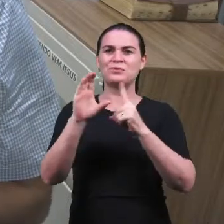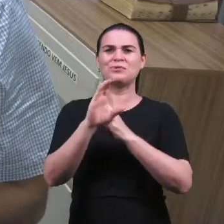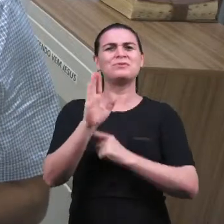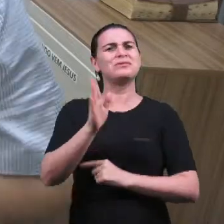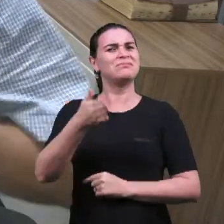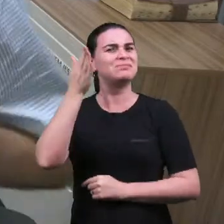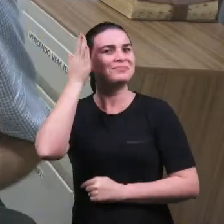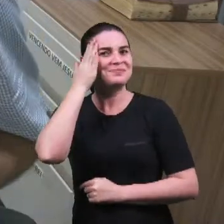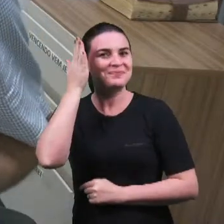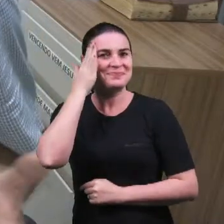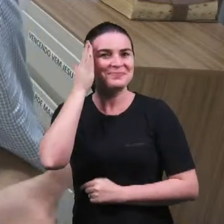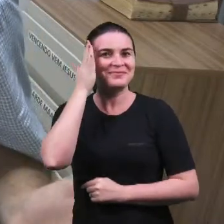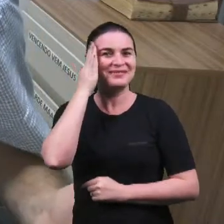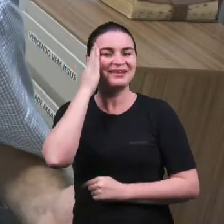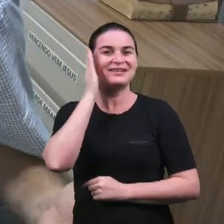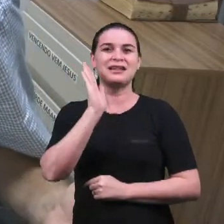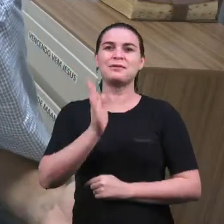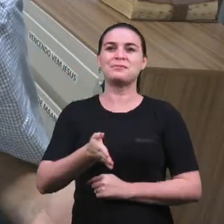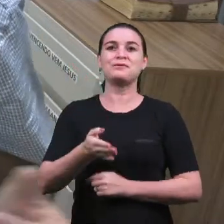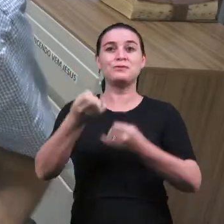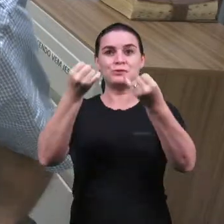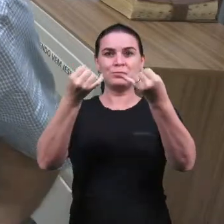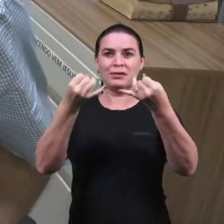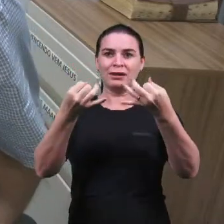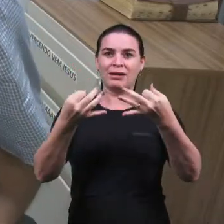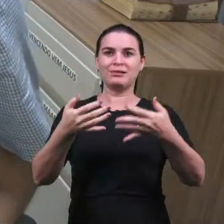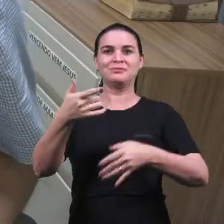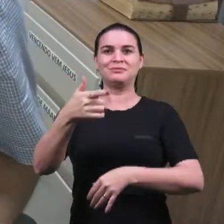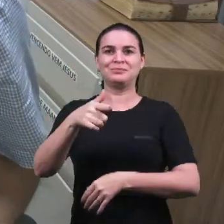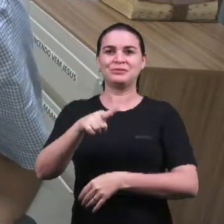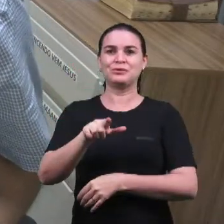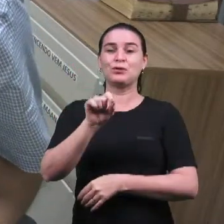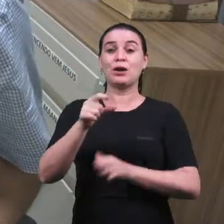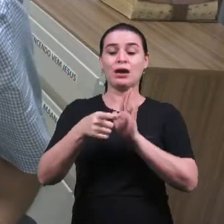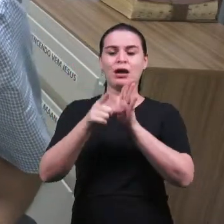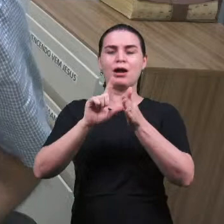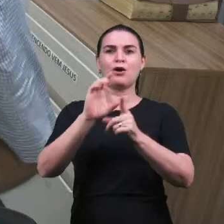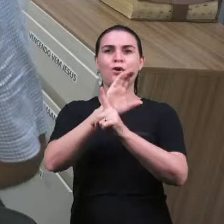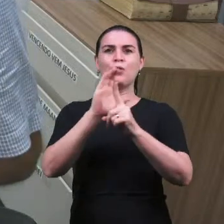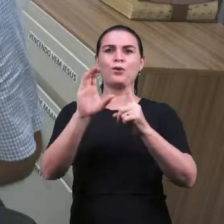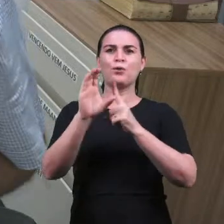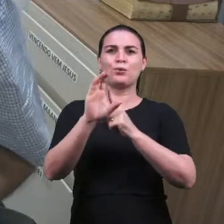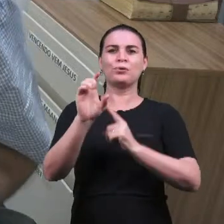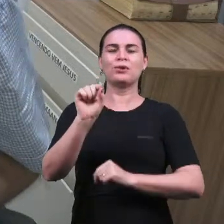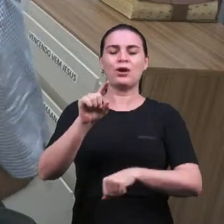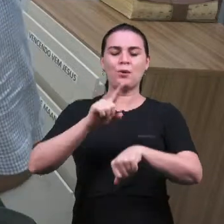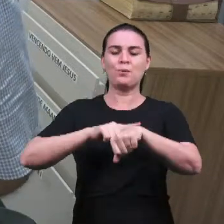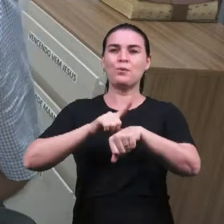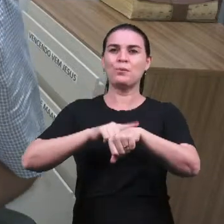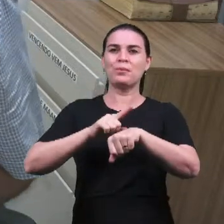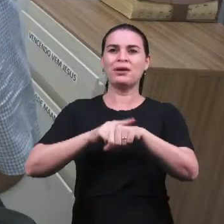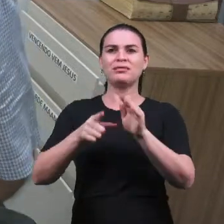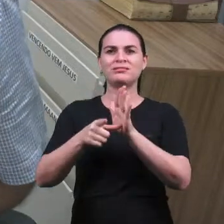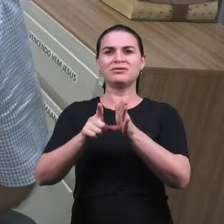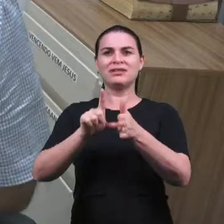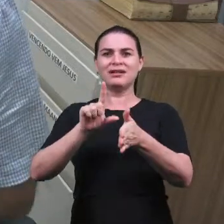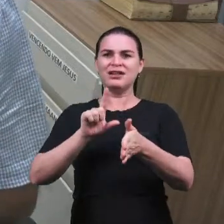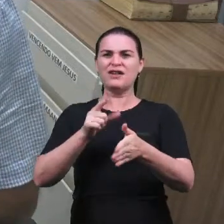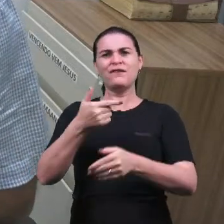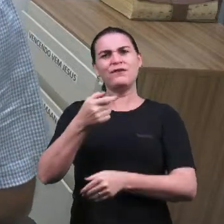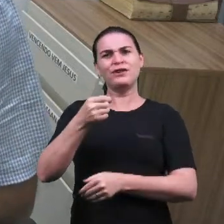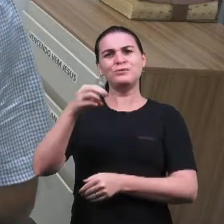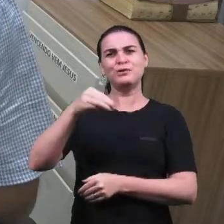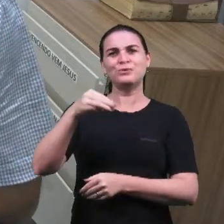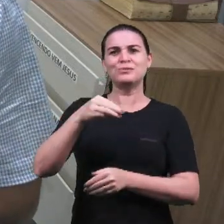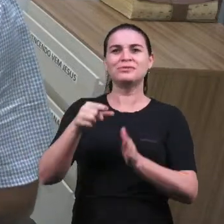sabe, mas não custa explicar mais uma vez, né? O pré-culto são esses momentos que temos, 20 minutos que temos